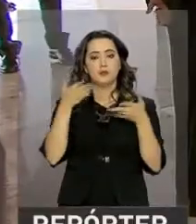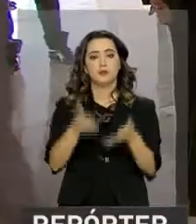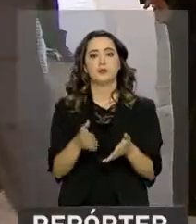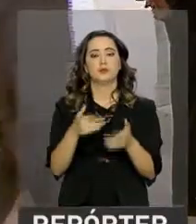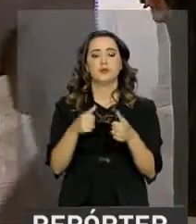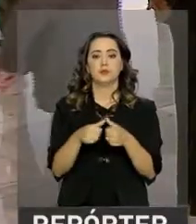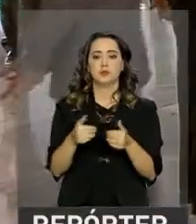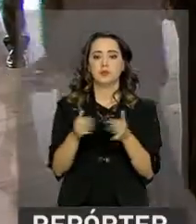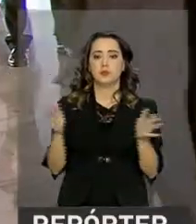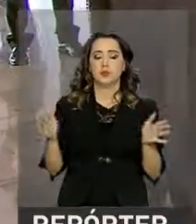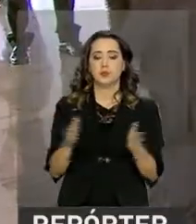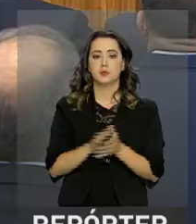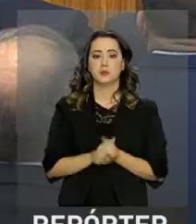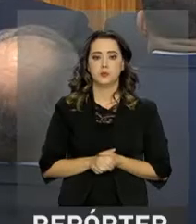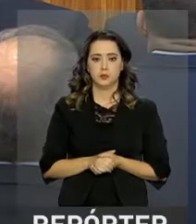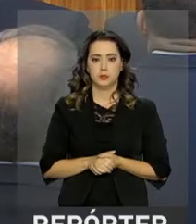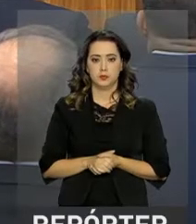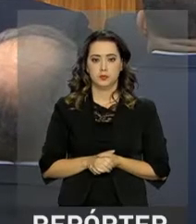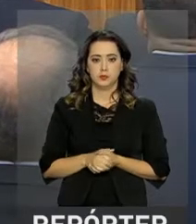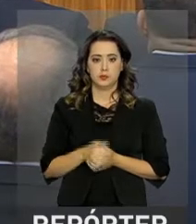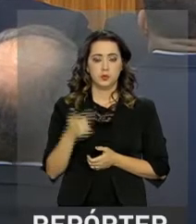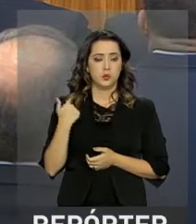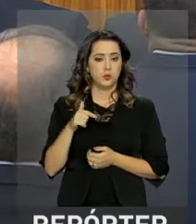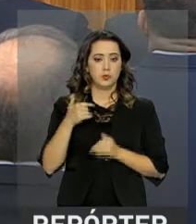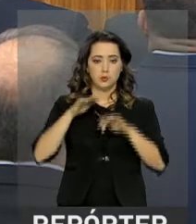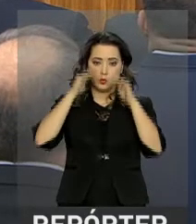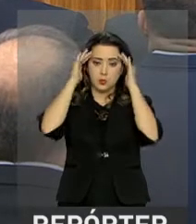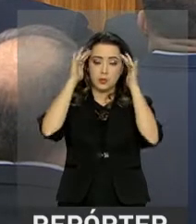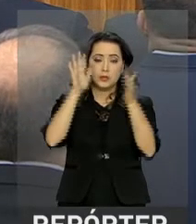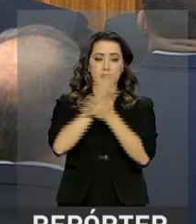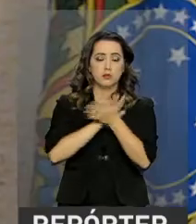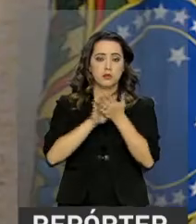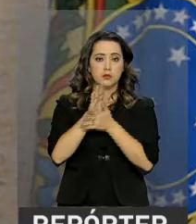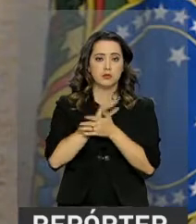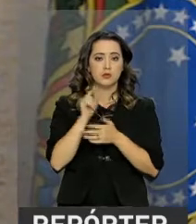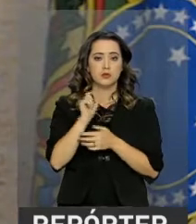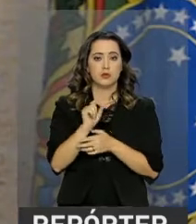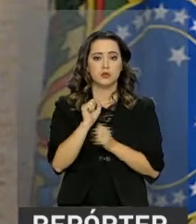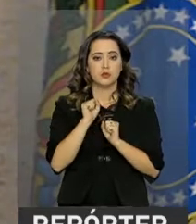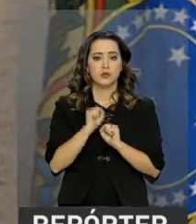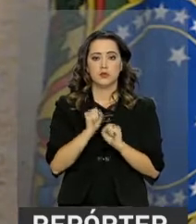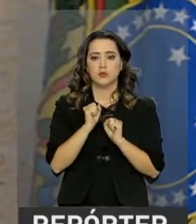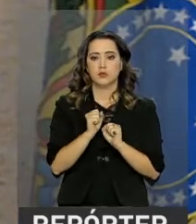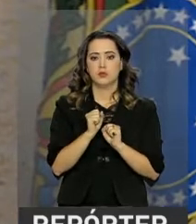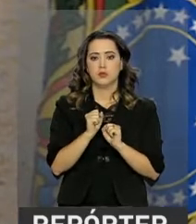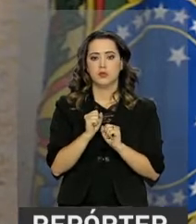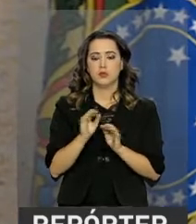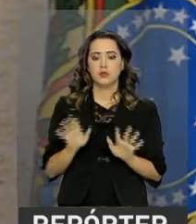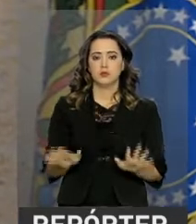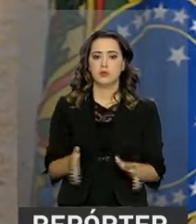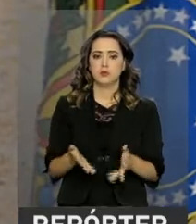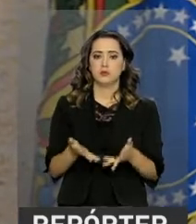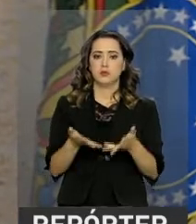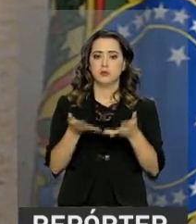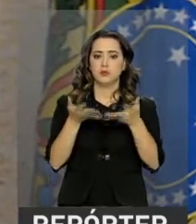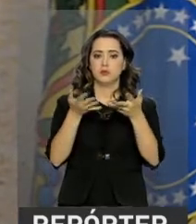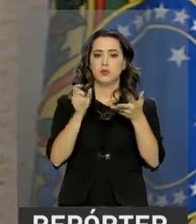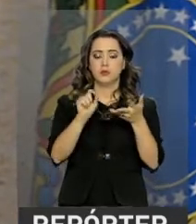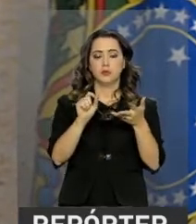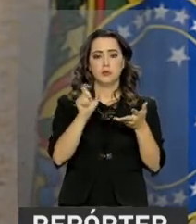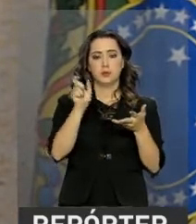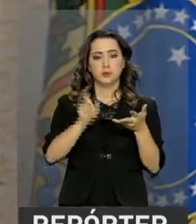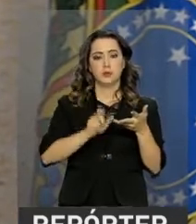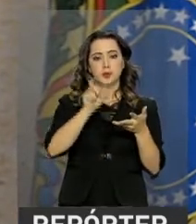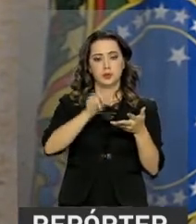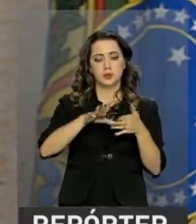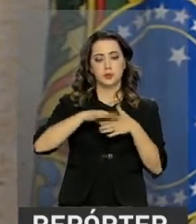na abertura da exposição. Não há homenagem alguma, né, que possa, ou seja, bastante para exaltar aqueles que,